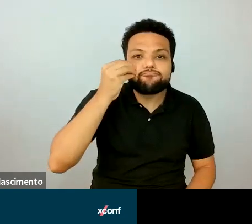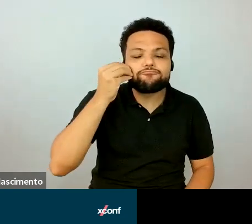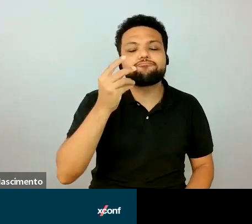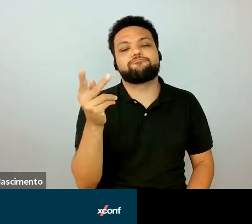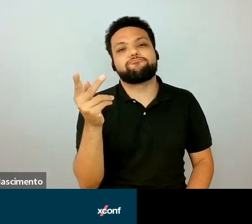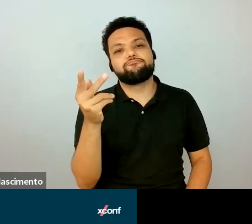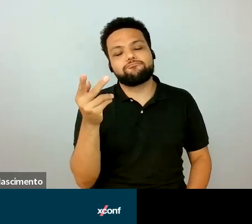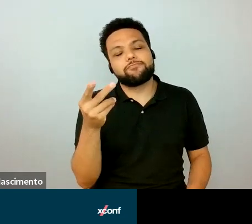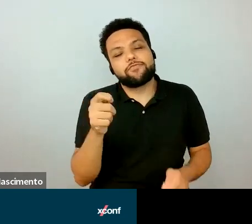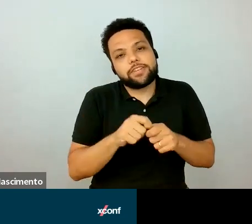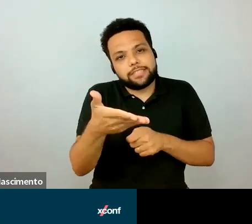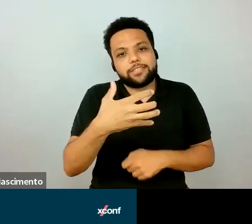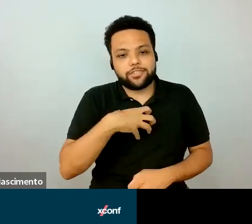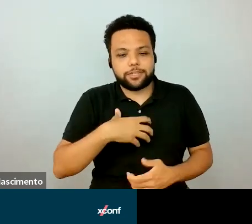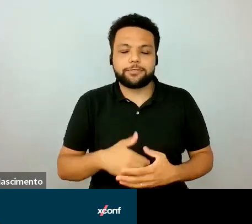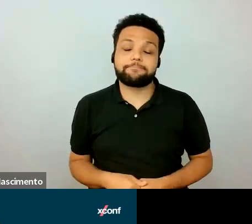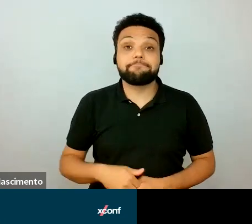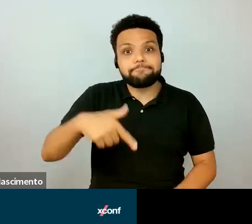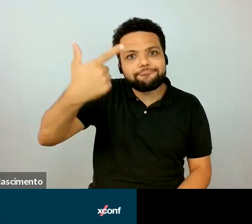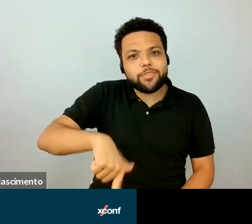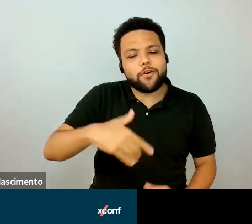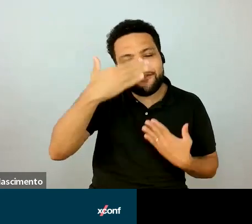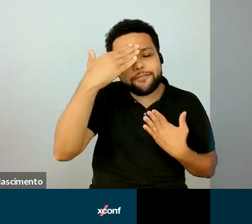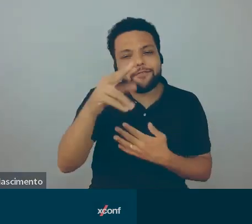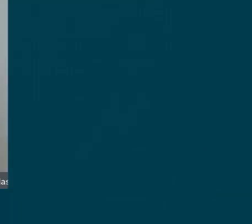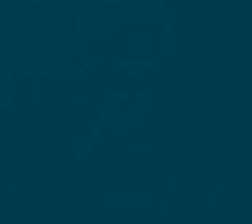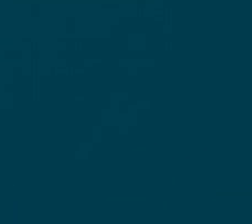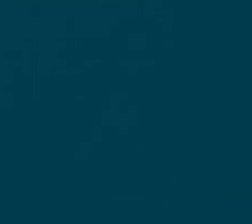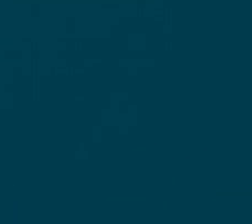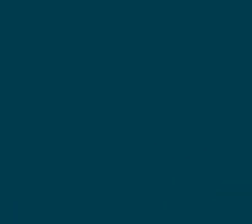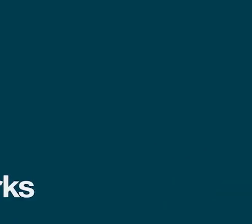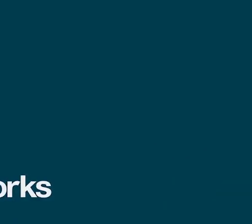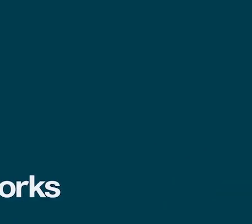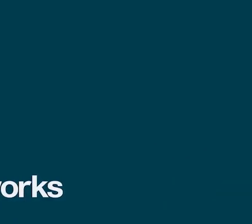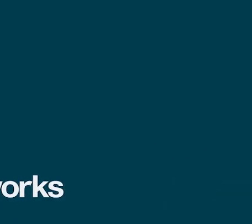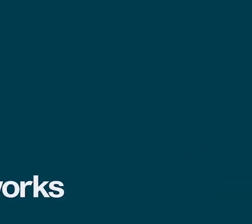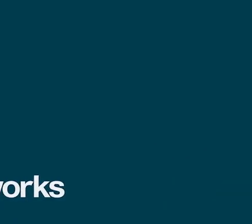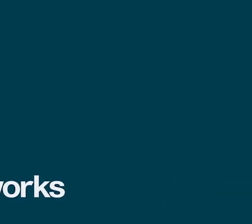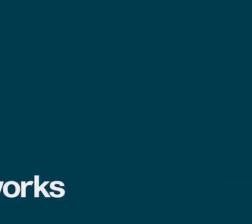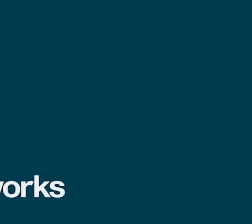Vitor, quero te agradecer mais uma vez por essas suas falas, foram super relevantes.